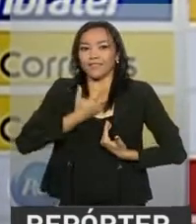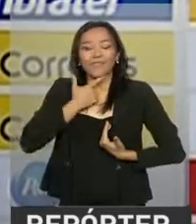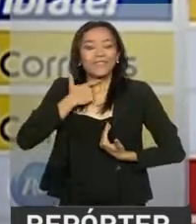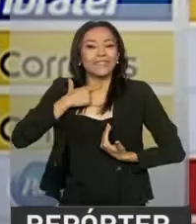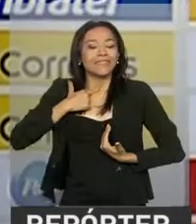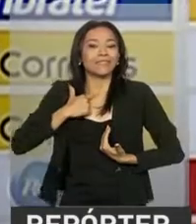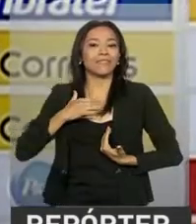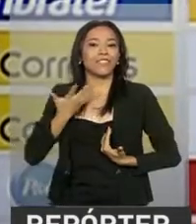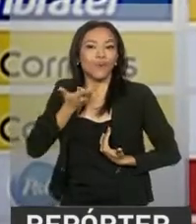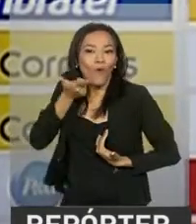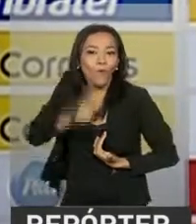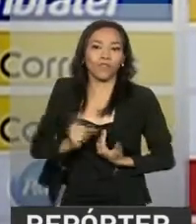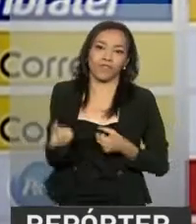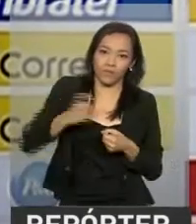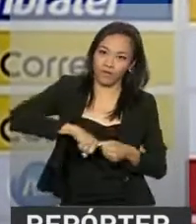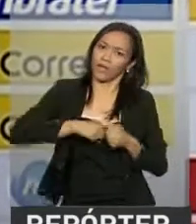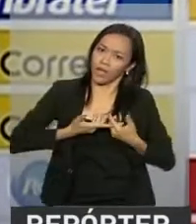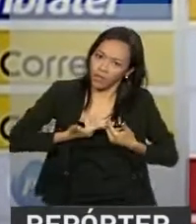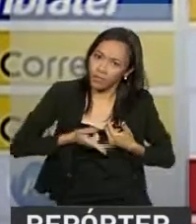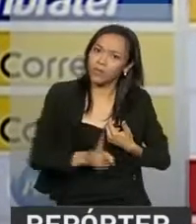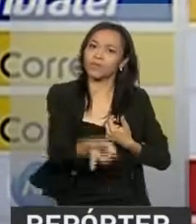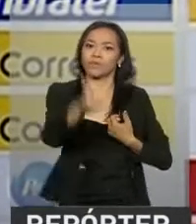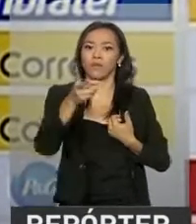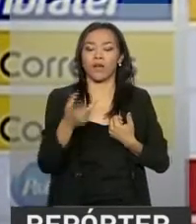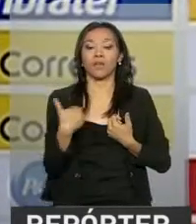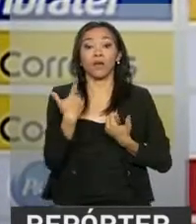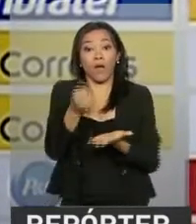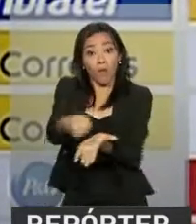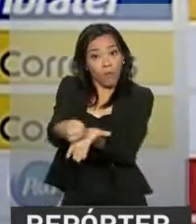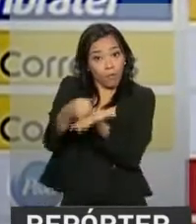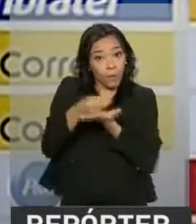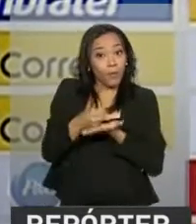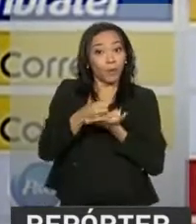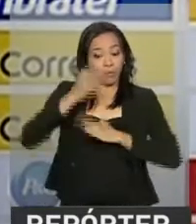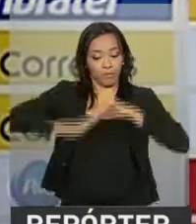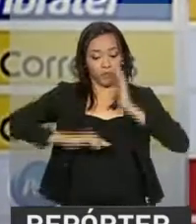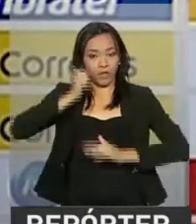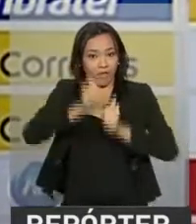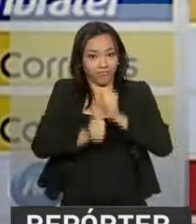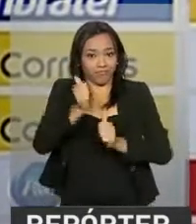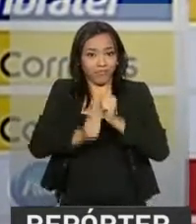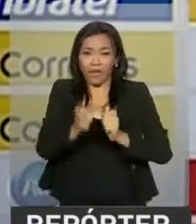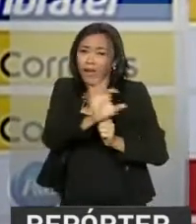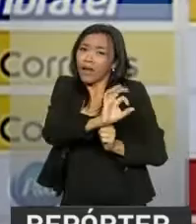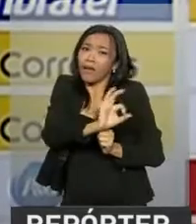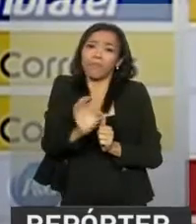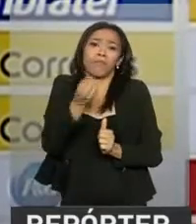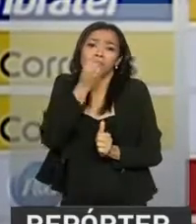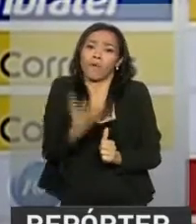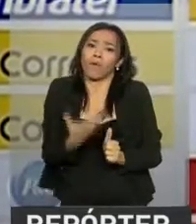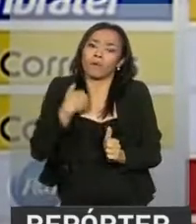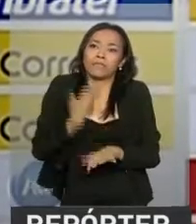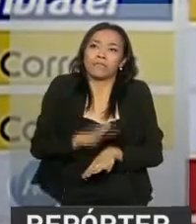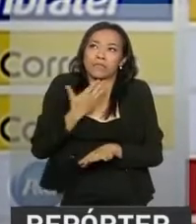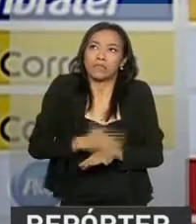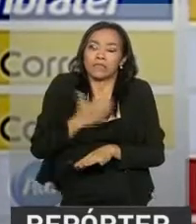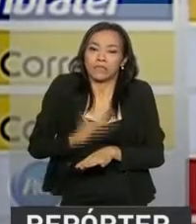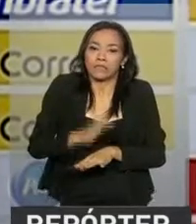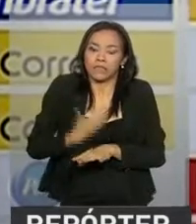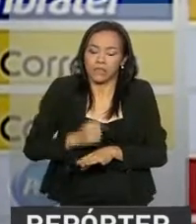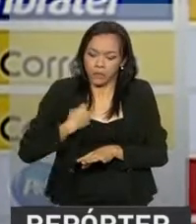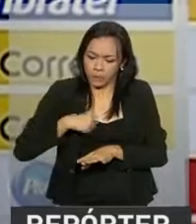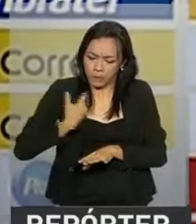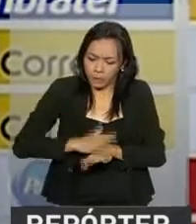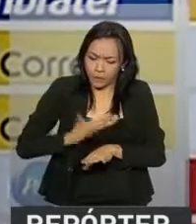pude continuar seguindo. O apoio para o atleta é tudo, né? Porque você tem que treinar em alto